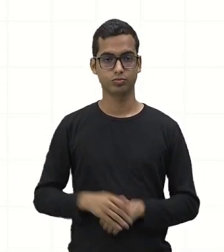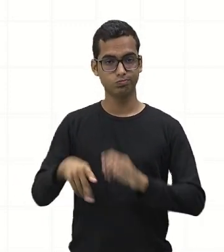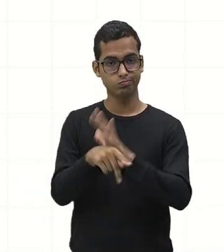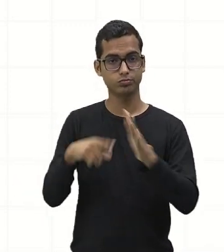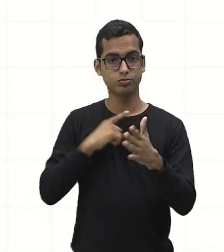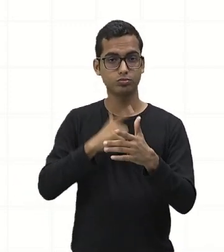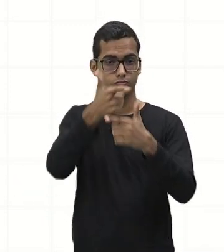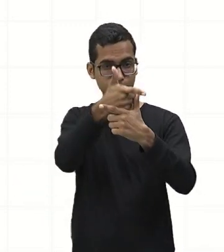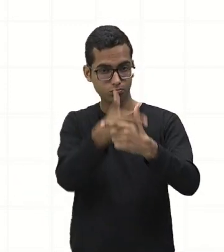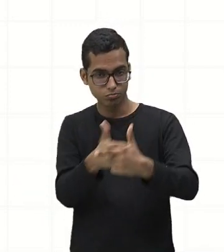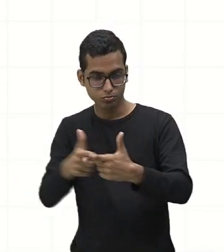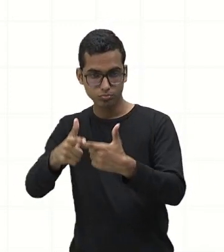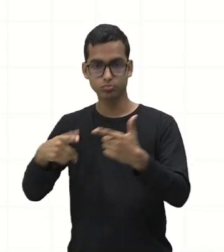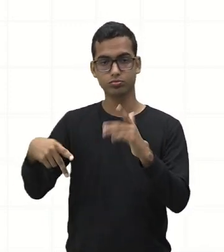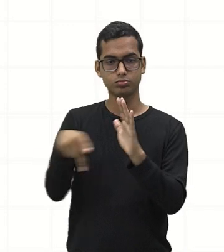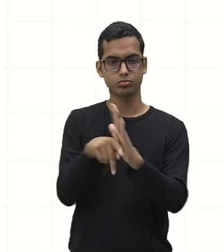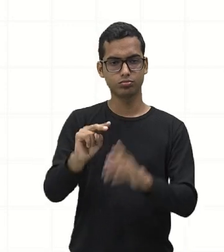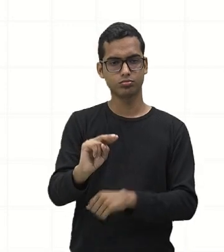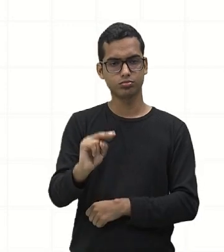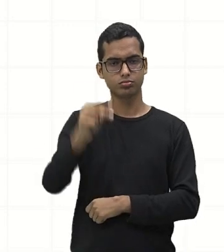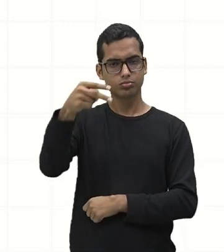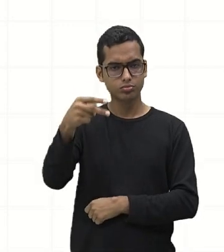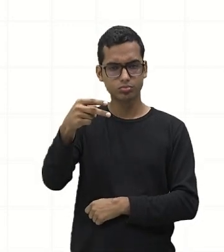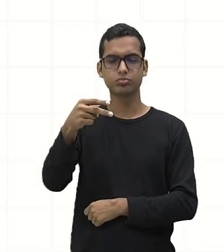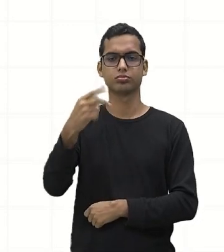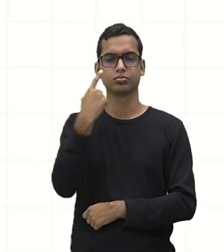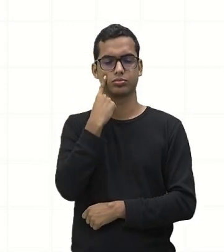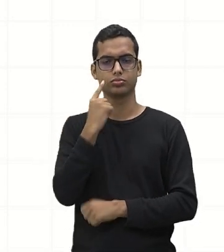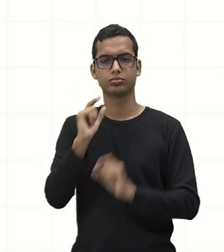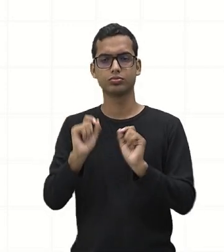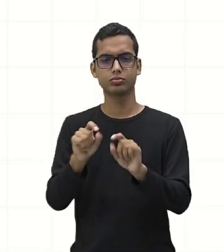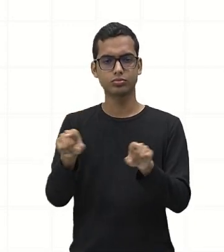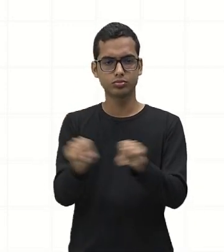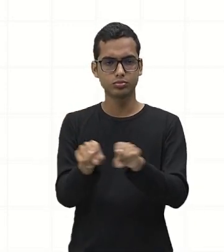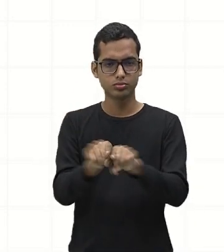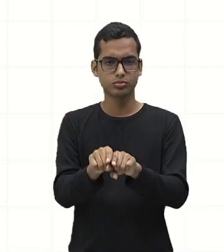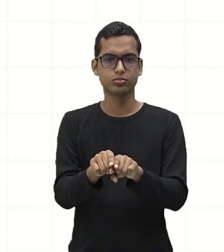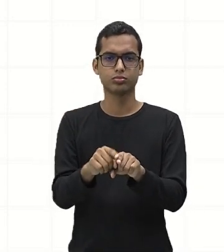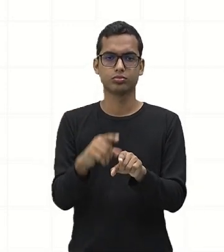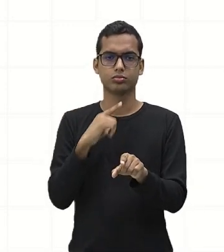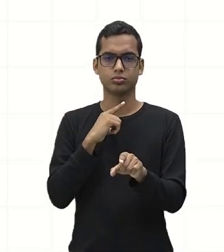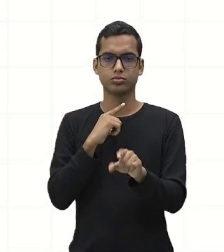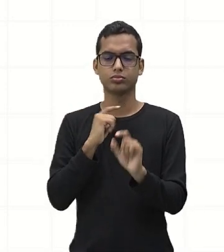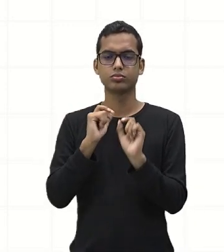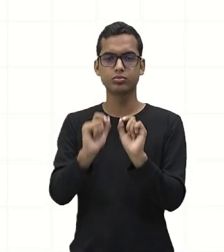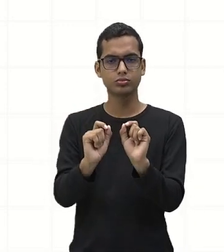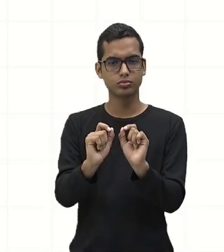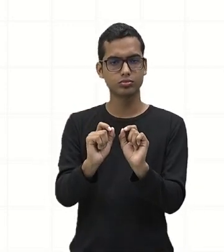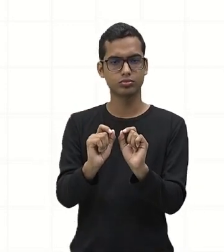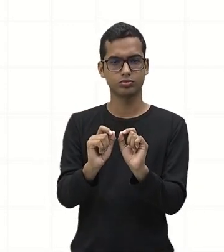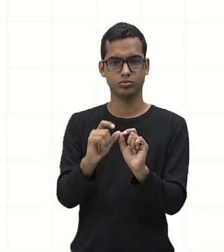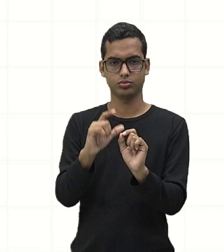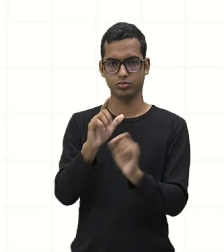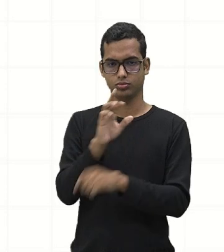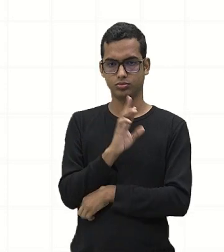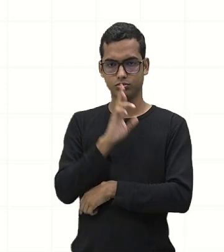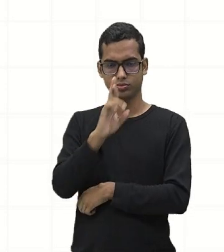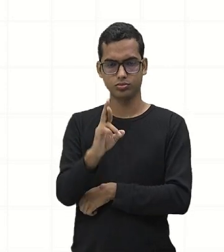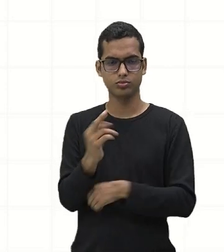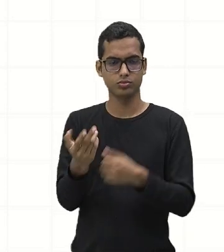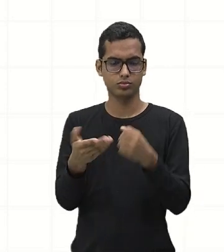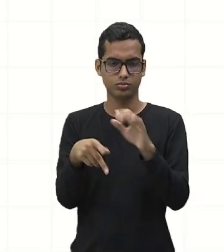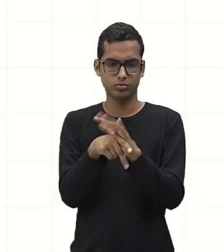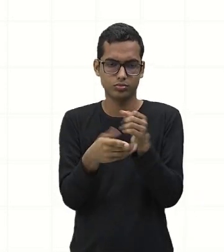de potências de mesma base. Qual foi a primeira? Multiplicação. Agora nós vamos ver o que acontece quando